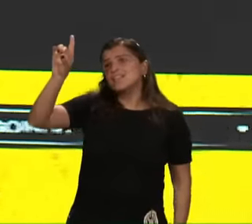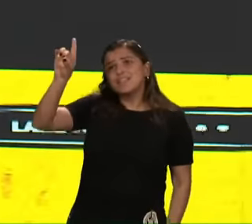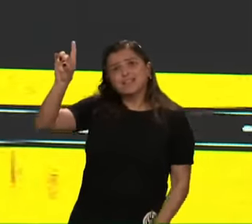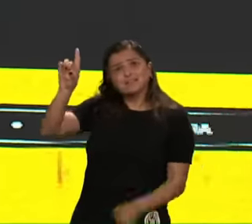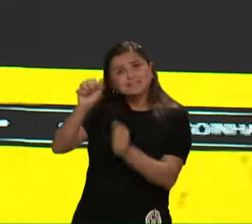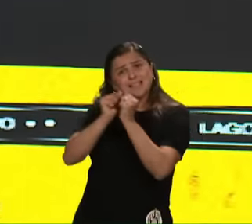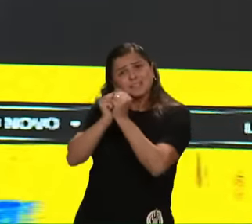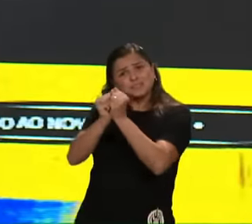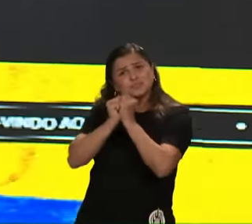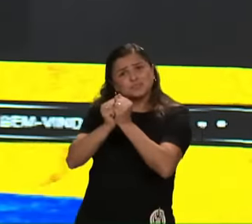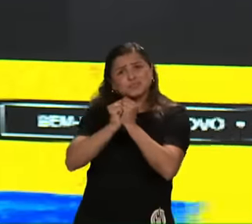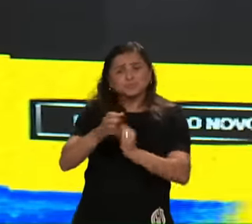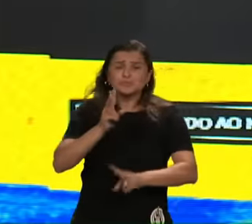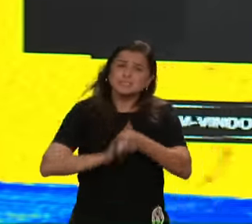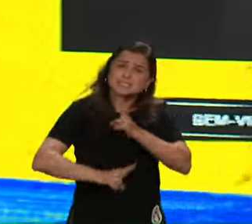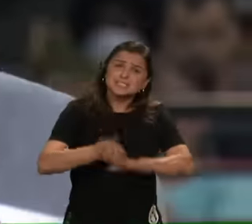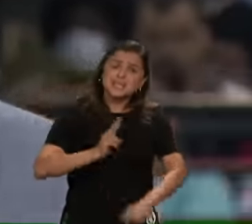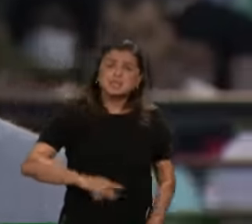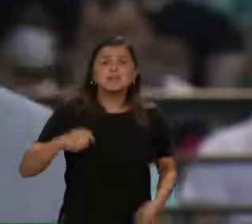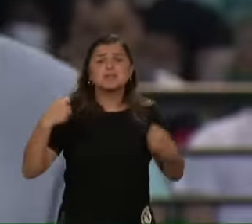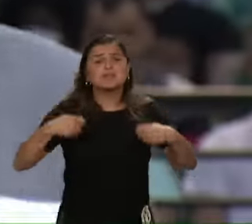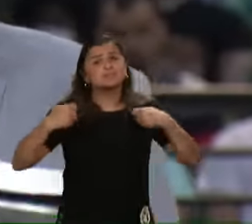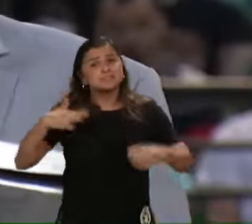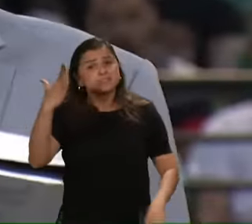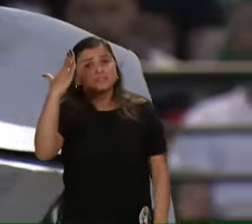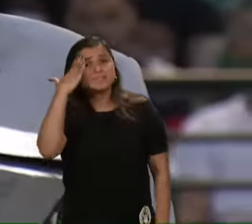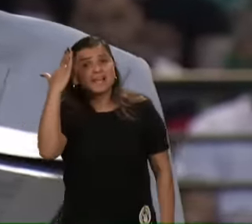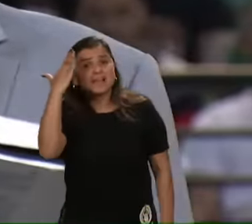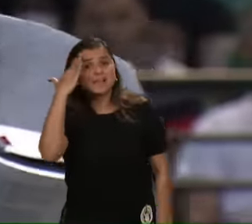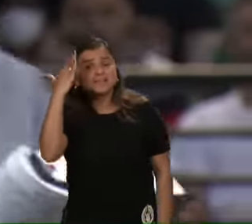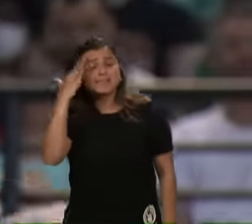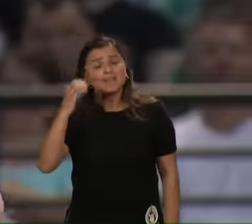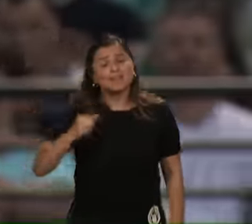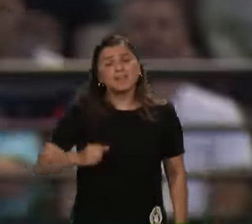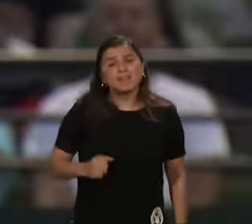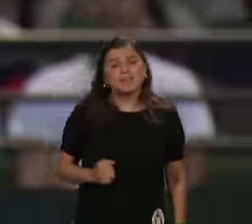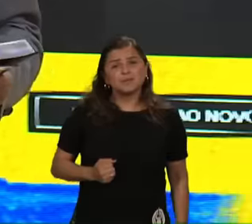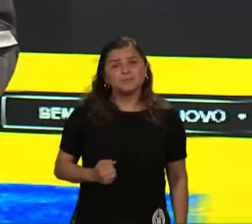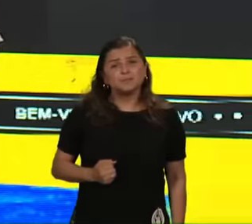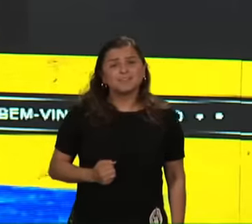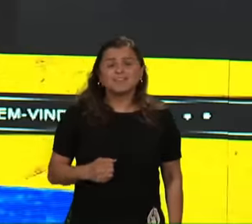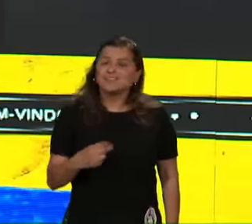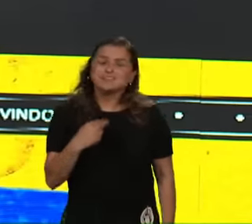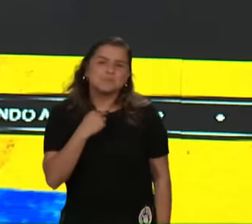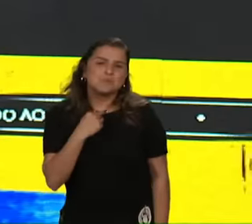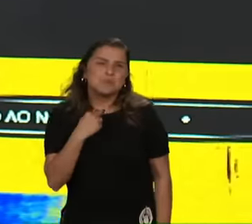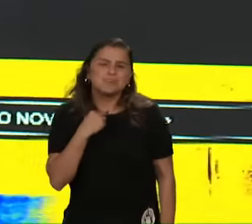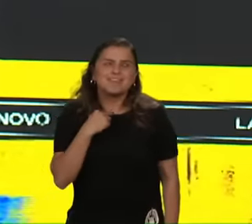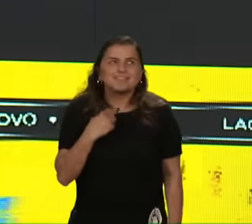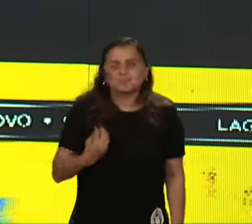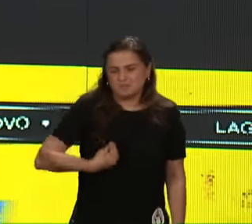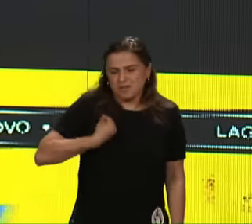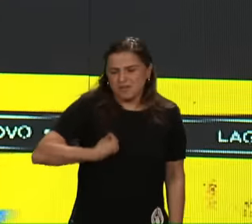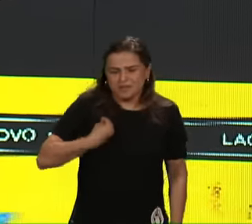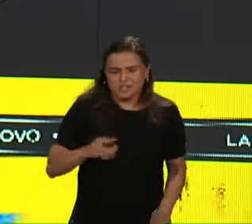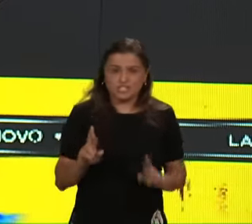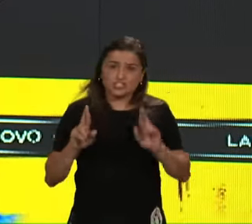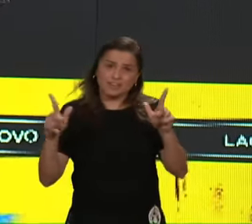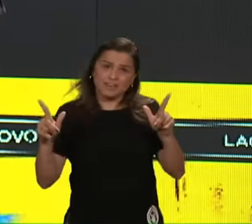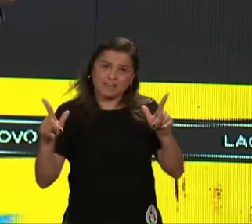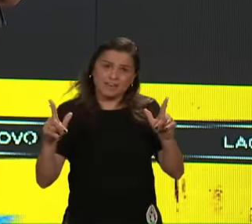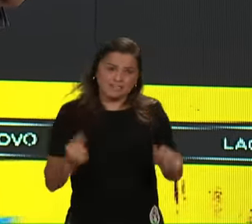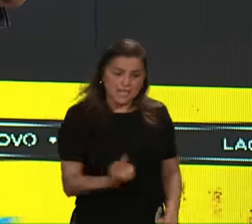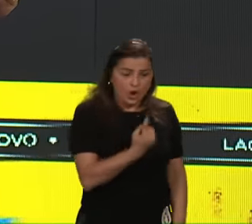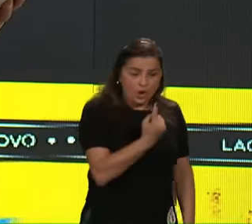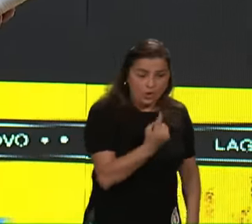comigo? Não, eu preciso reconhecer. Nós não podemos ter uma vida dupla, uma quando eu estou dentro